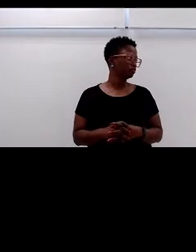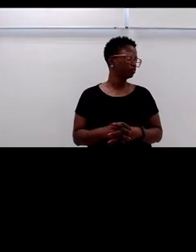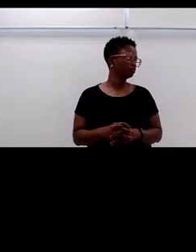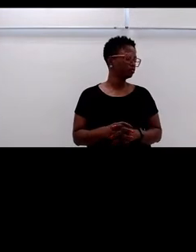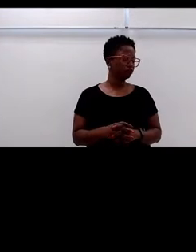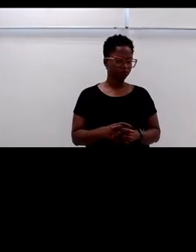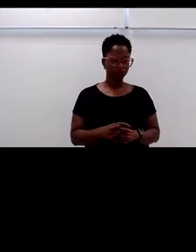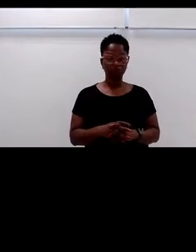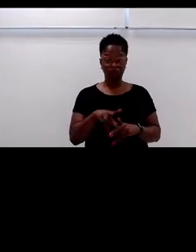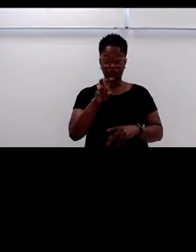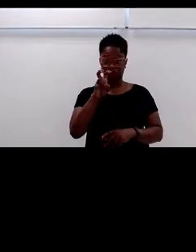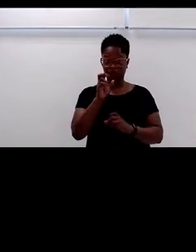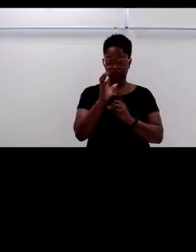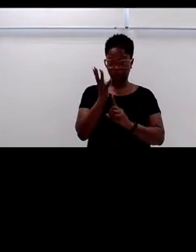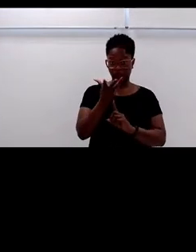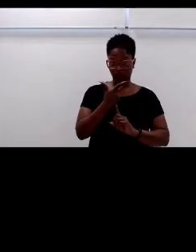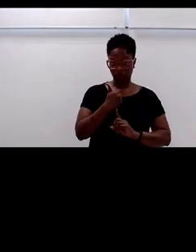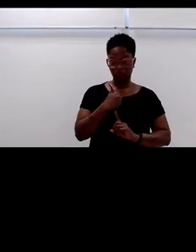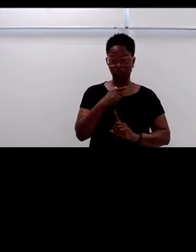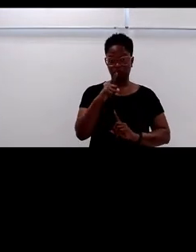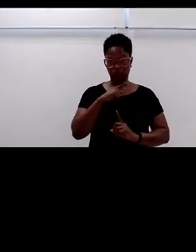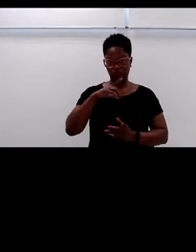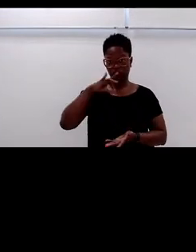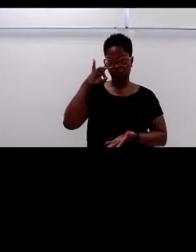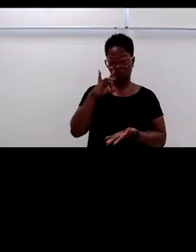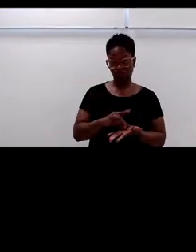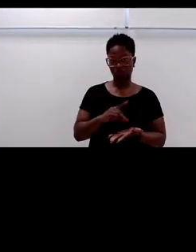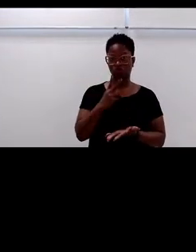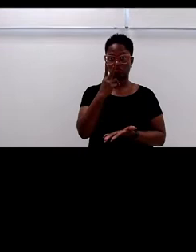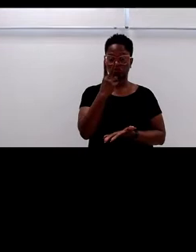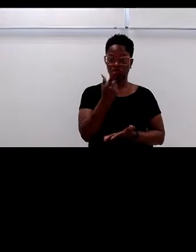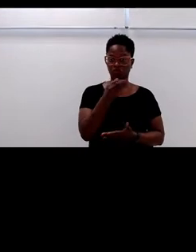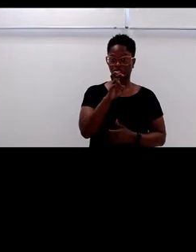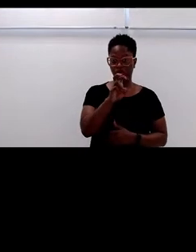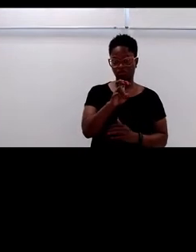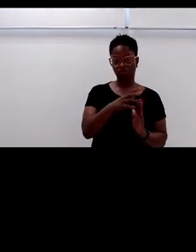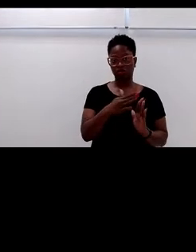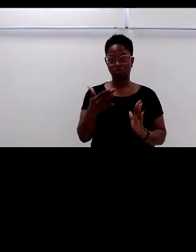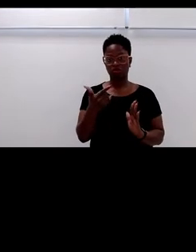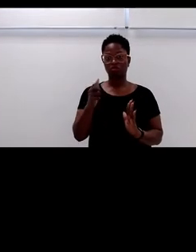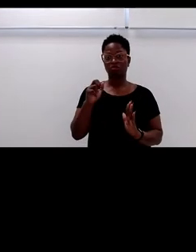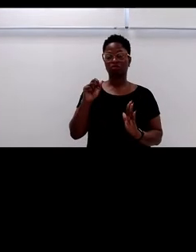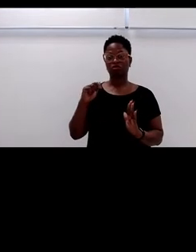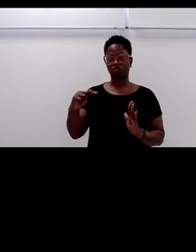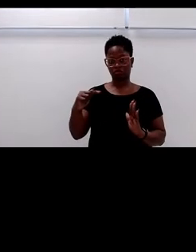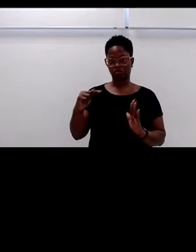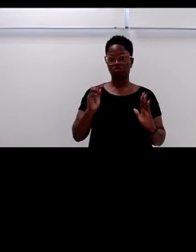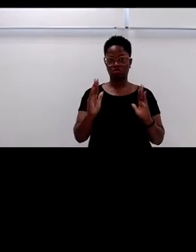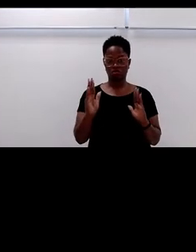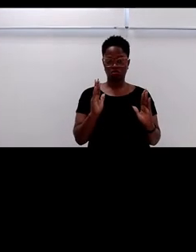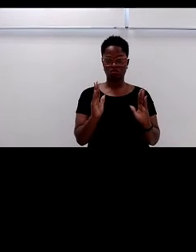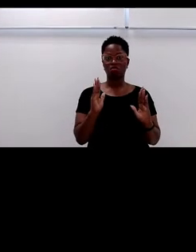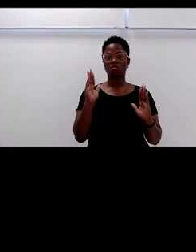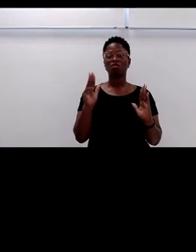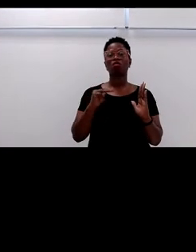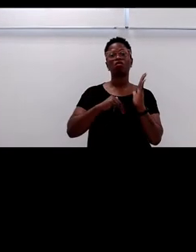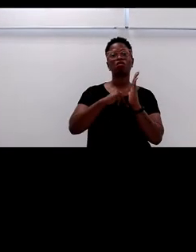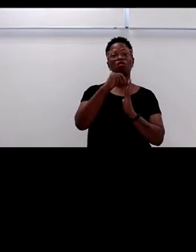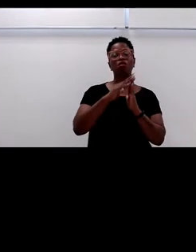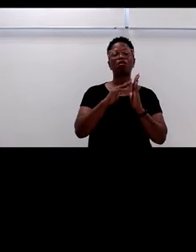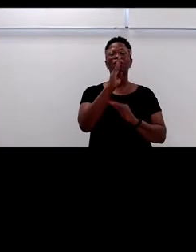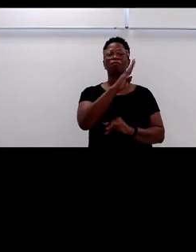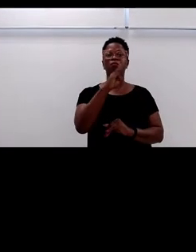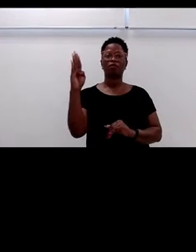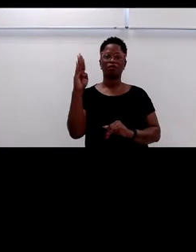Esses 5 artistas realizaram entre 2015 e 2017 murais em afresco na Biblioteca